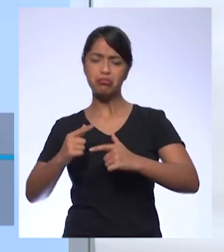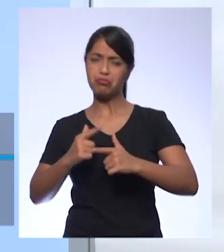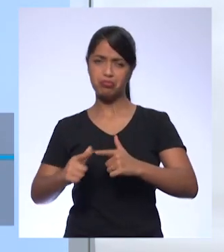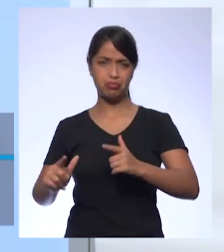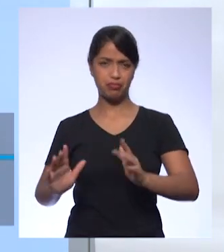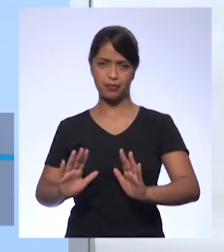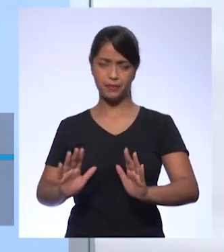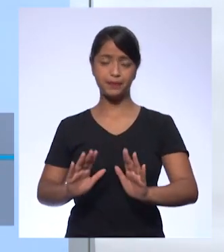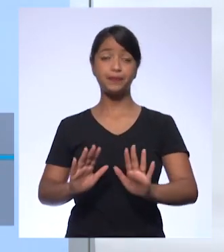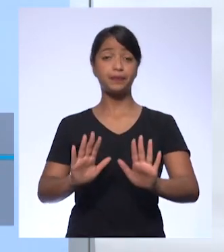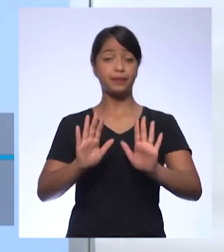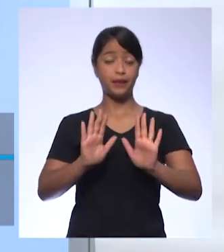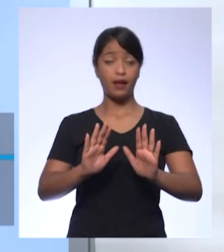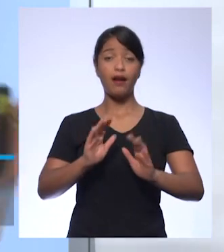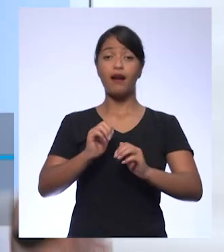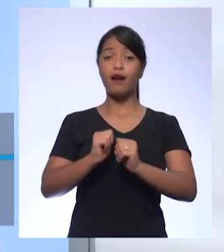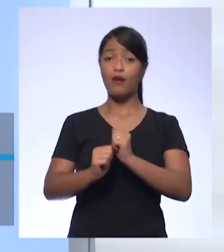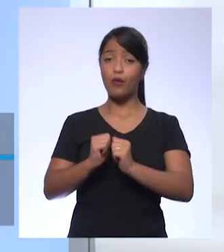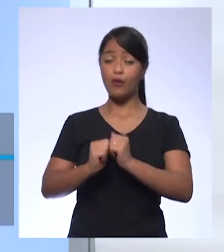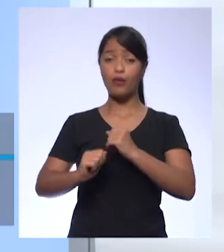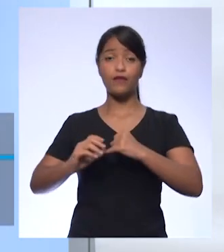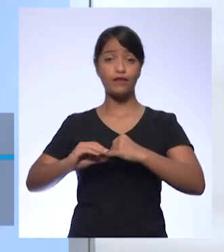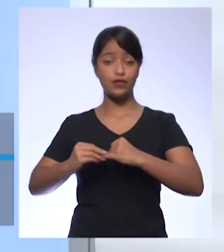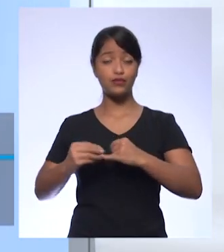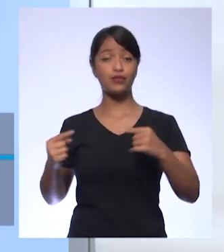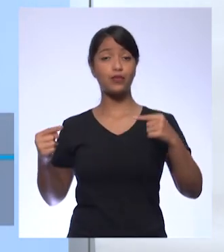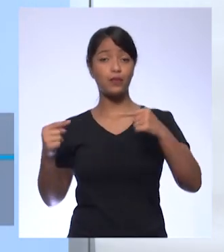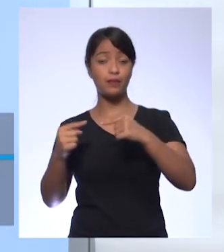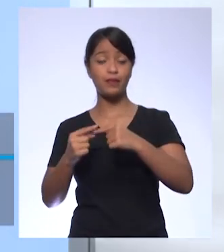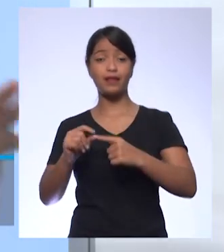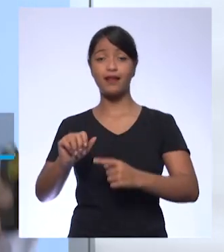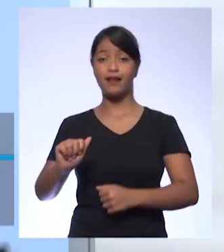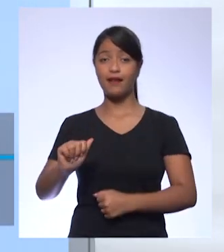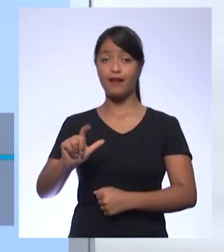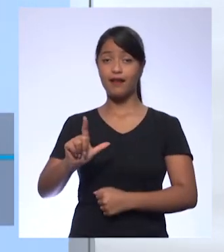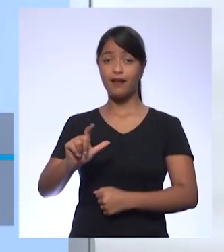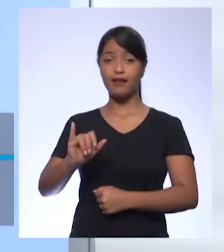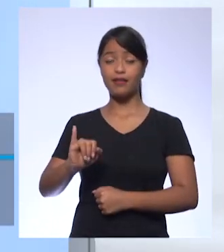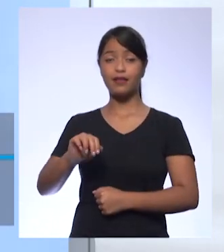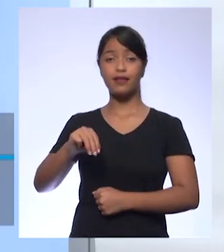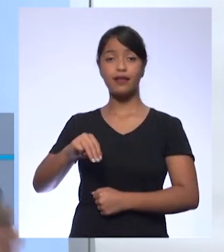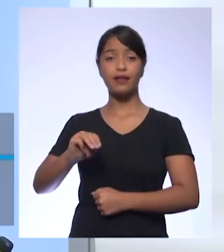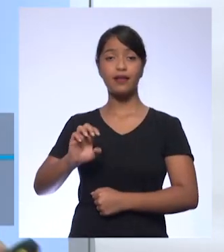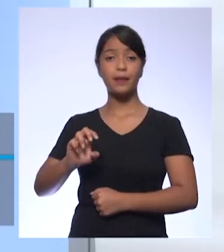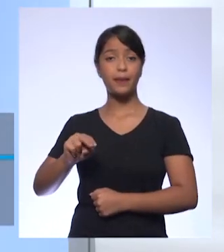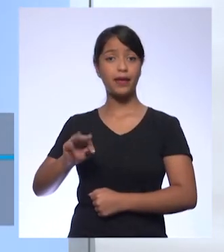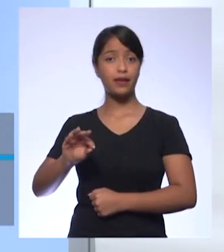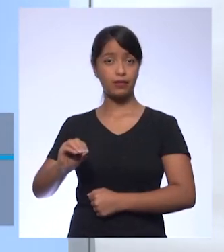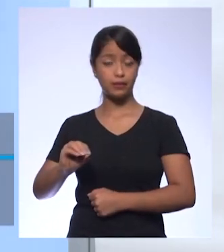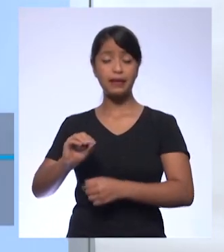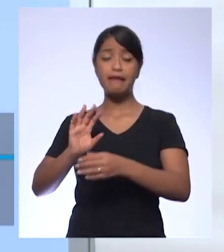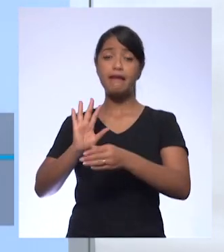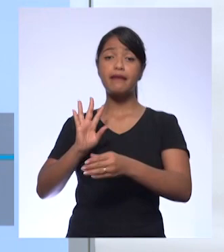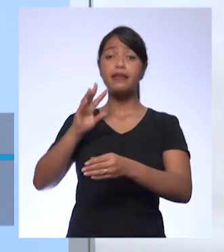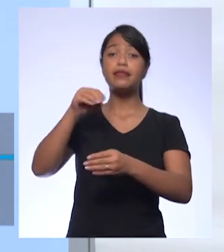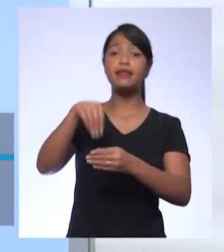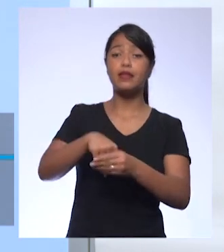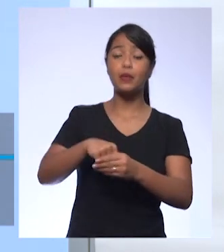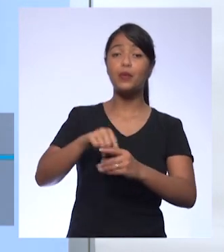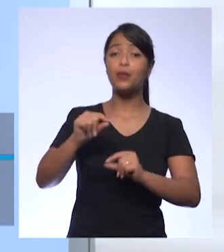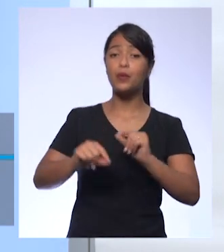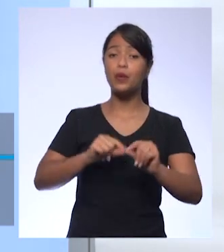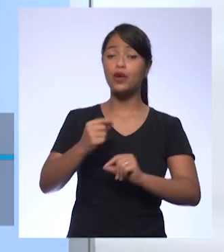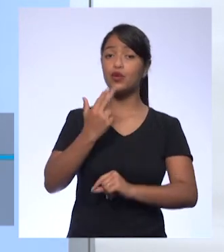Mas arroz, feijão, a gente fala que é alimento. O que está contido ali no arroz, no feijão, na carne é o nutriente. Então eu vou